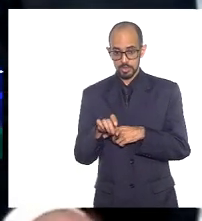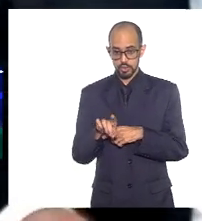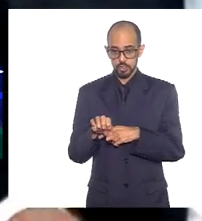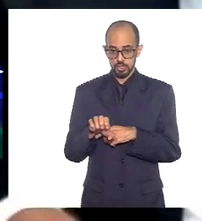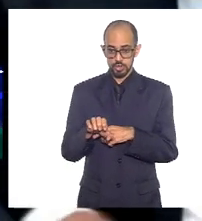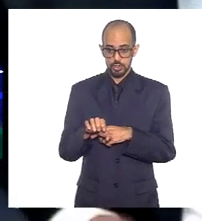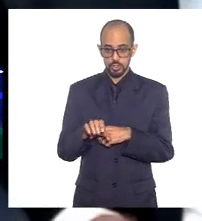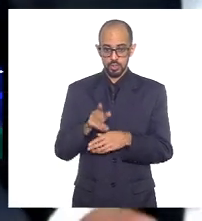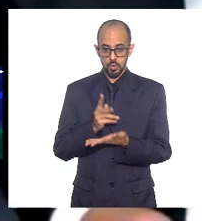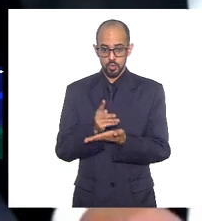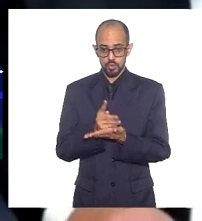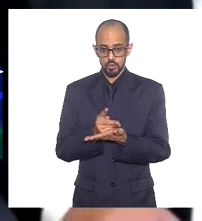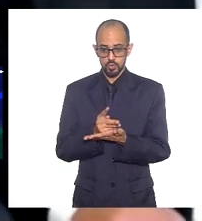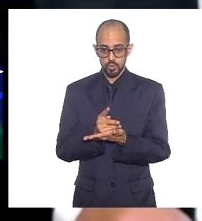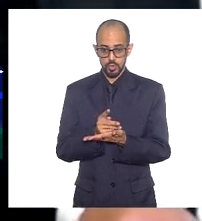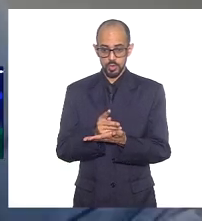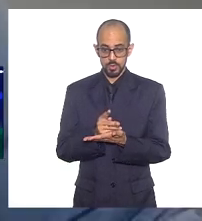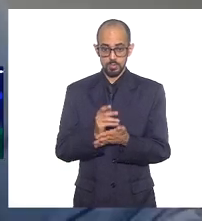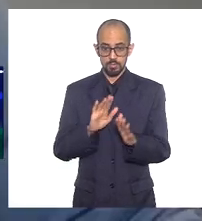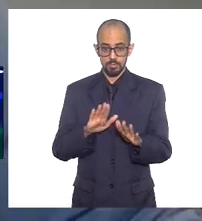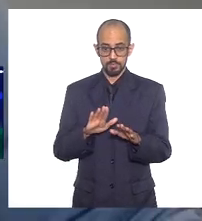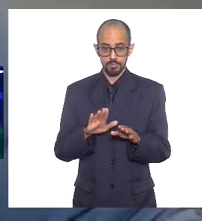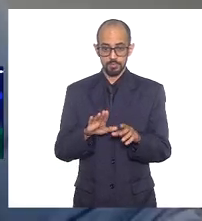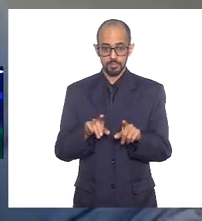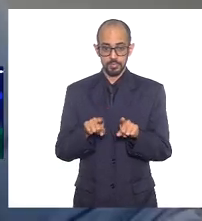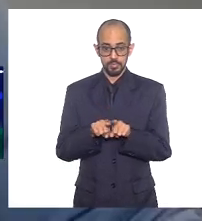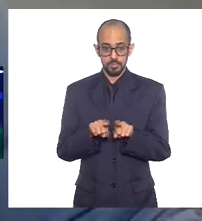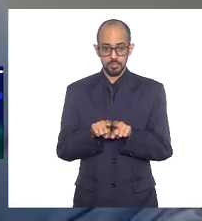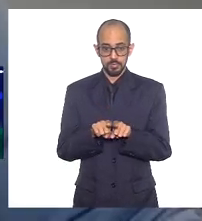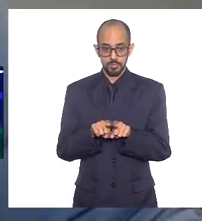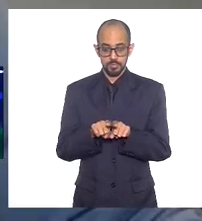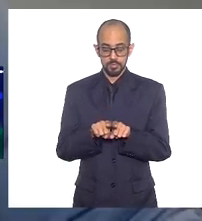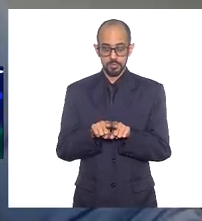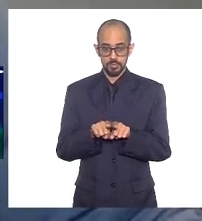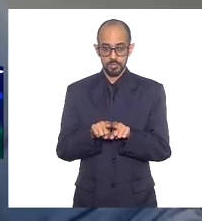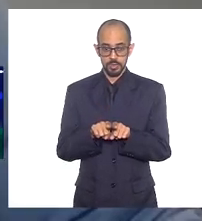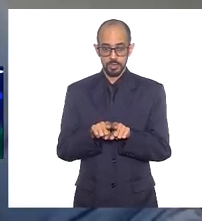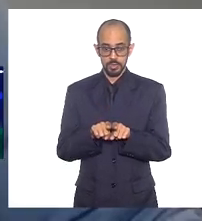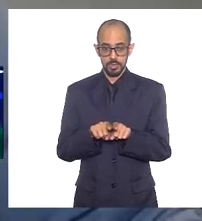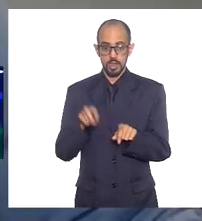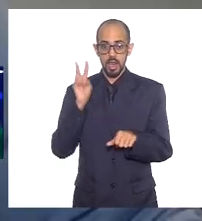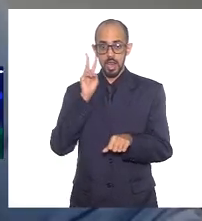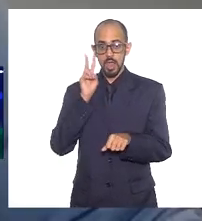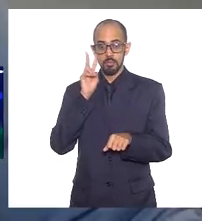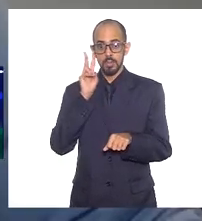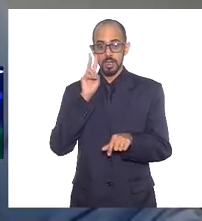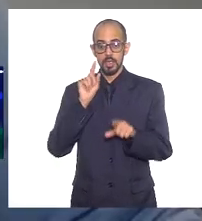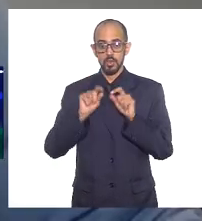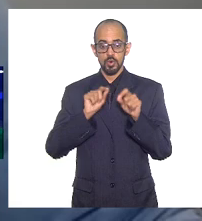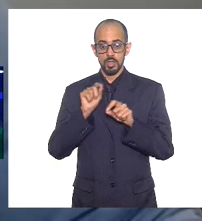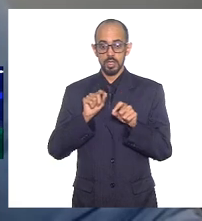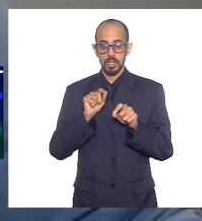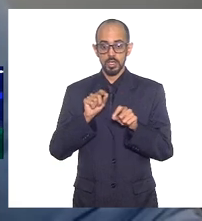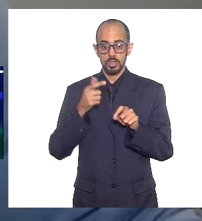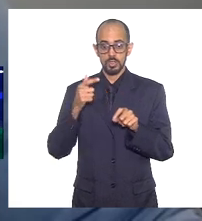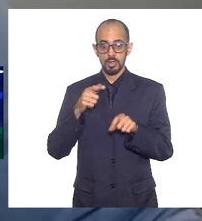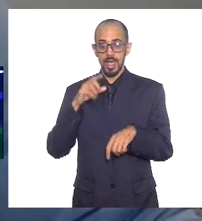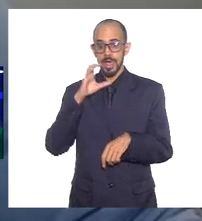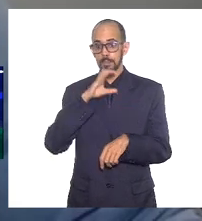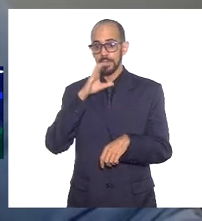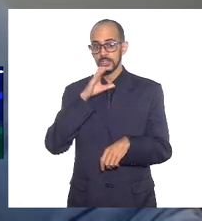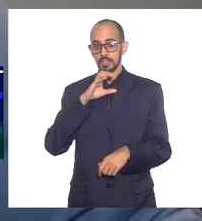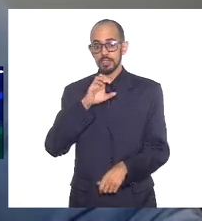André viu André está ouvindo? Ok. Eu lembrei de outro estágio que não é calamidade pública que é a emergência